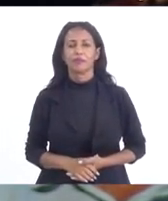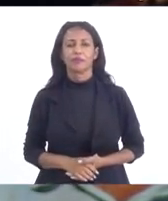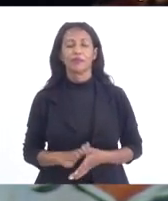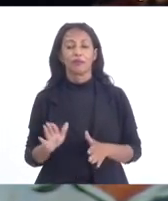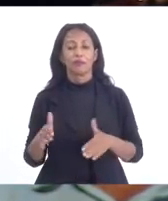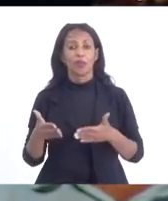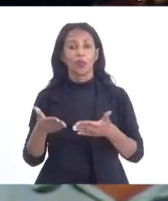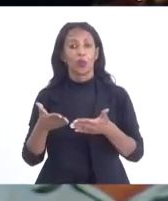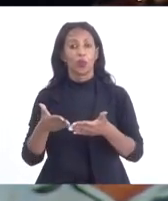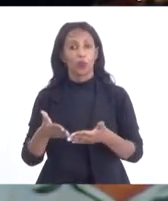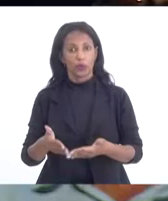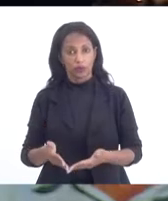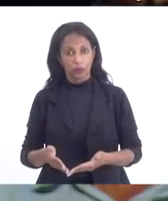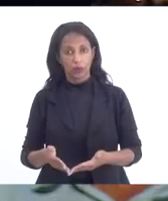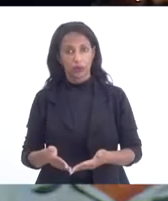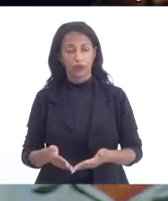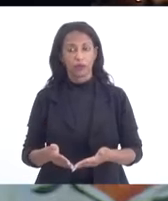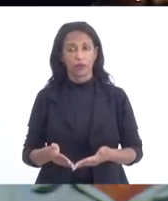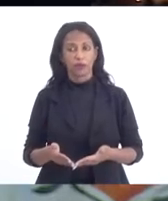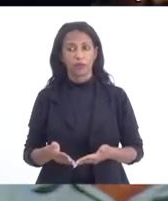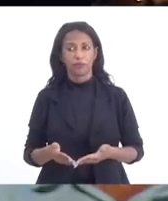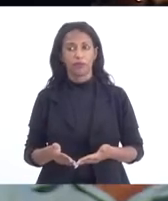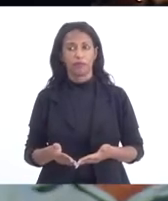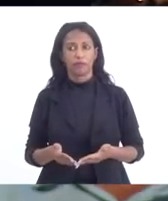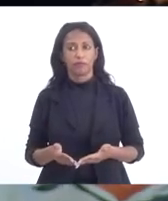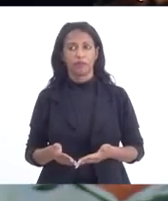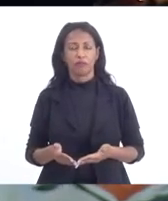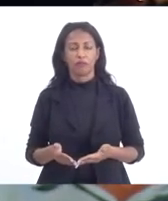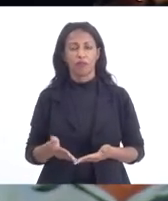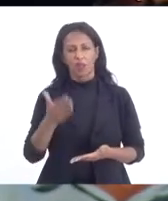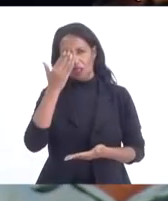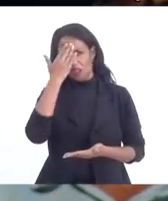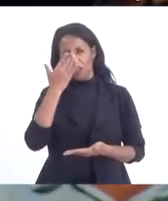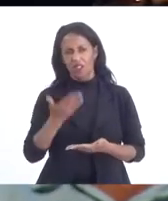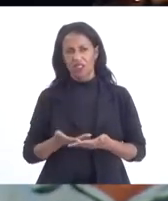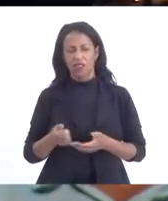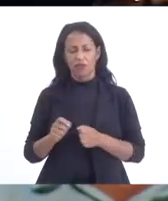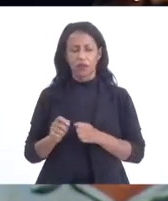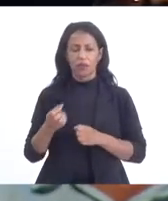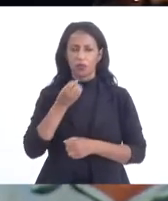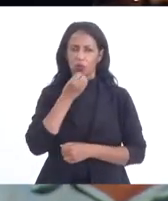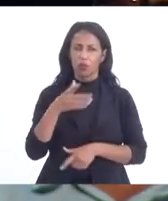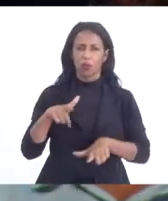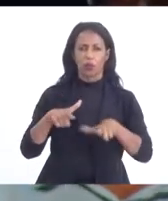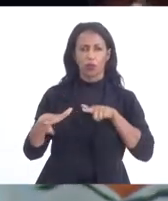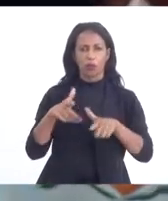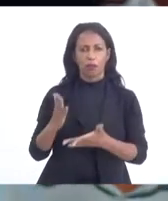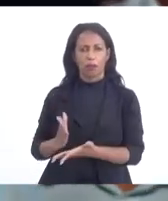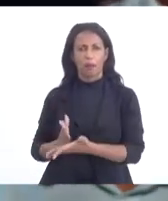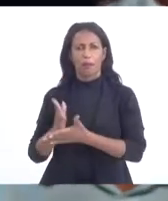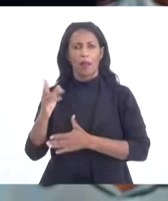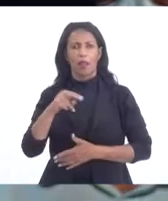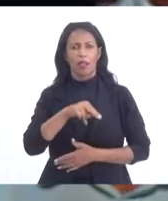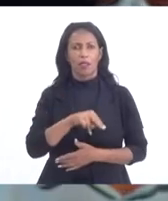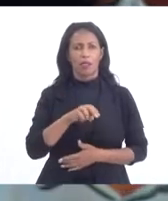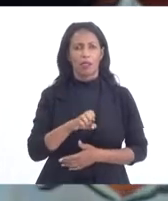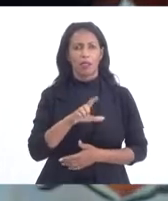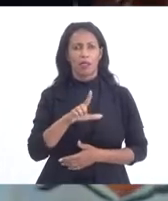com isso, nós fizemos, eu creio que fizemos um bom trabalho, porque foi aprovado pelo Nelson